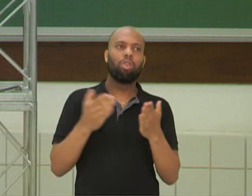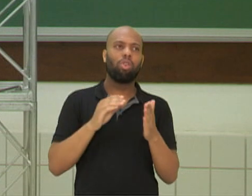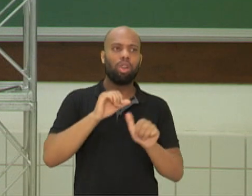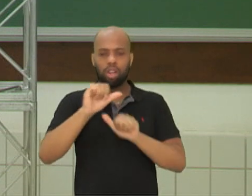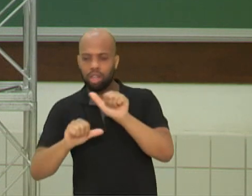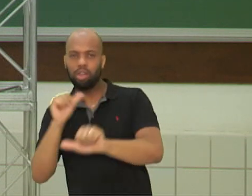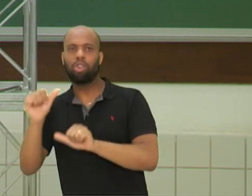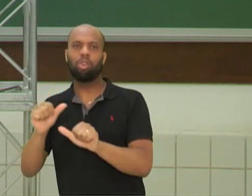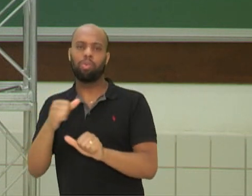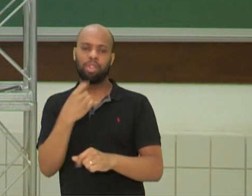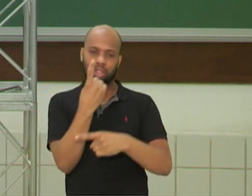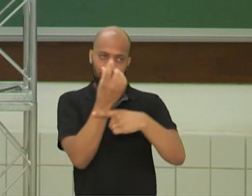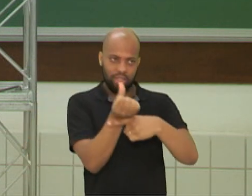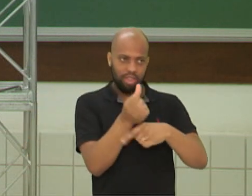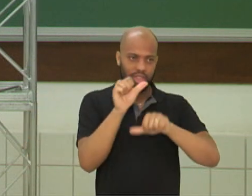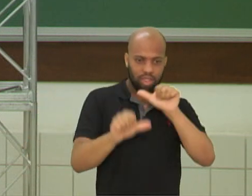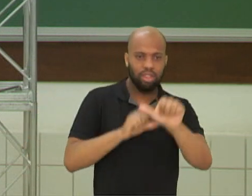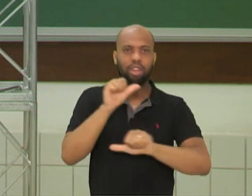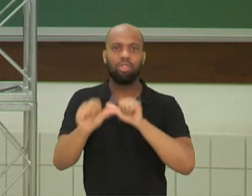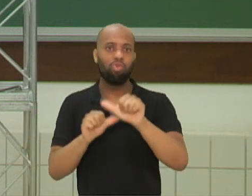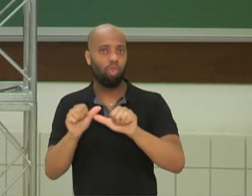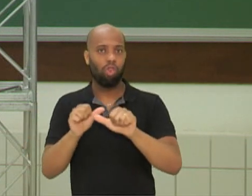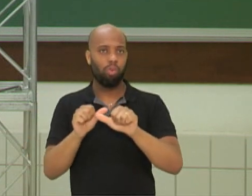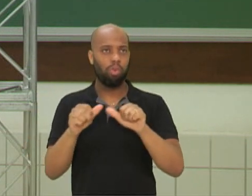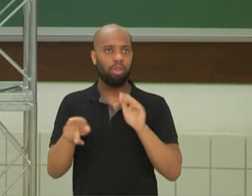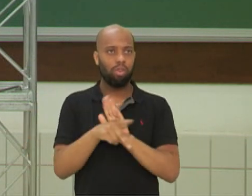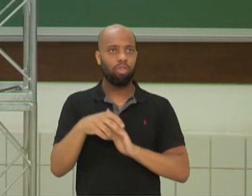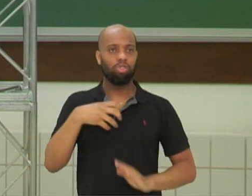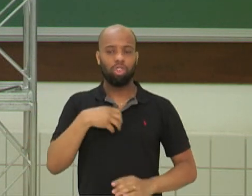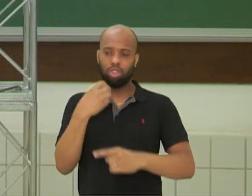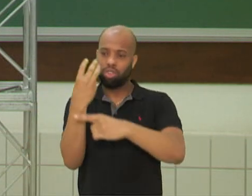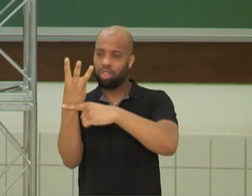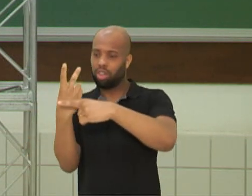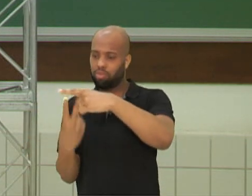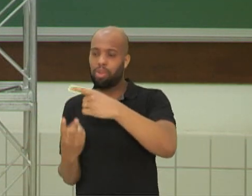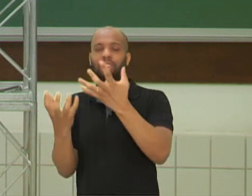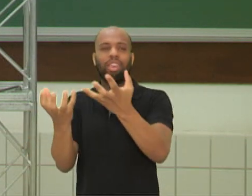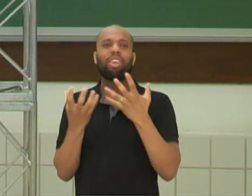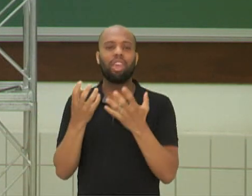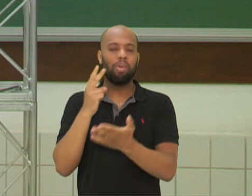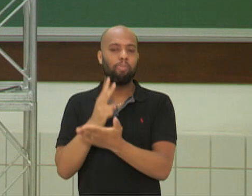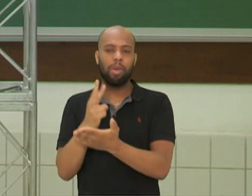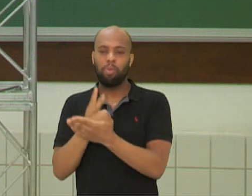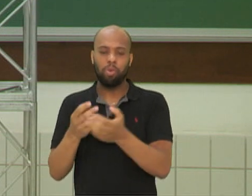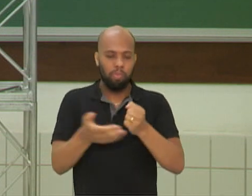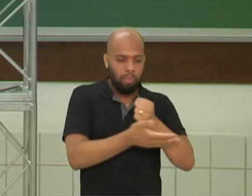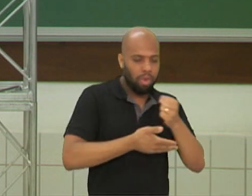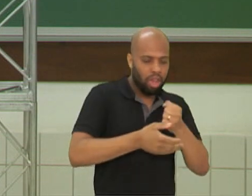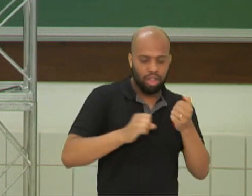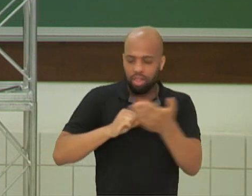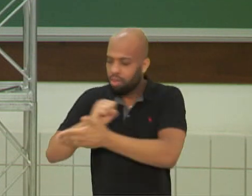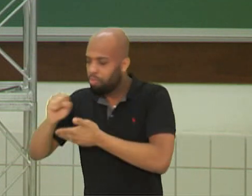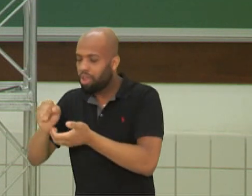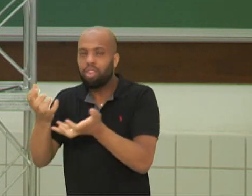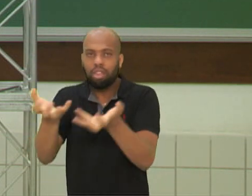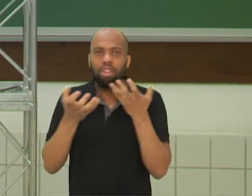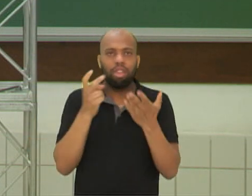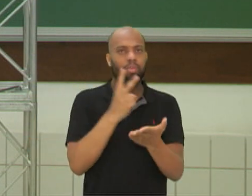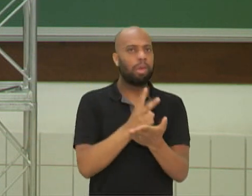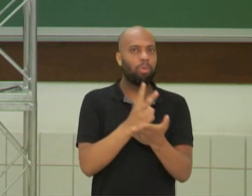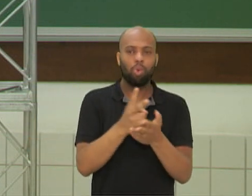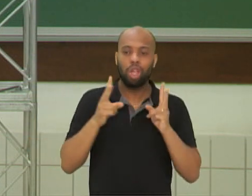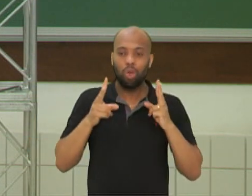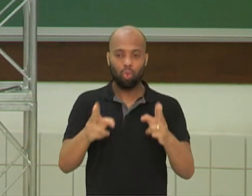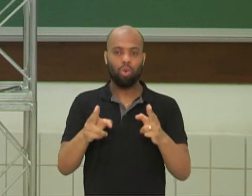Vou trabalhar só nessa fração por enquanto, tá? O 16, decompondo o 16, você divide